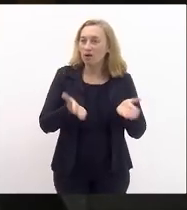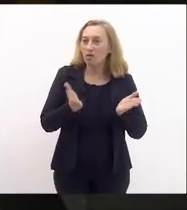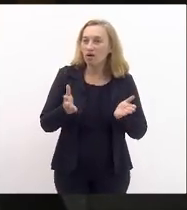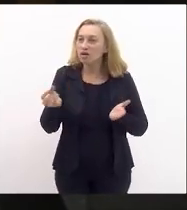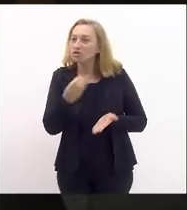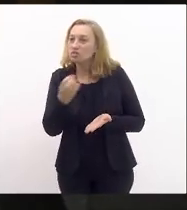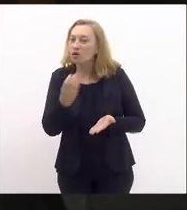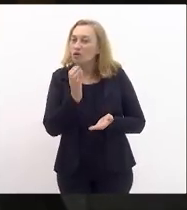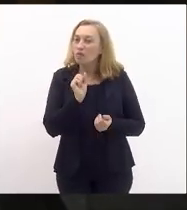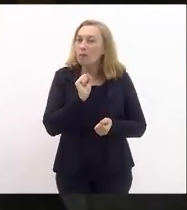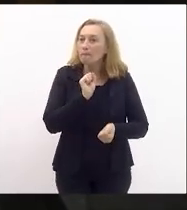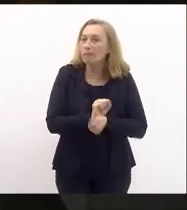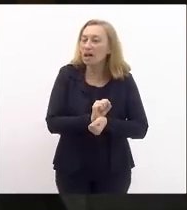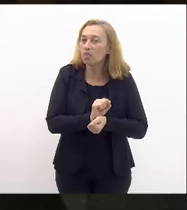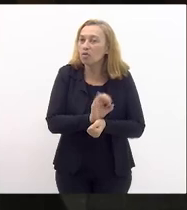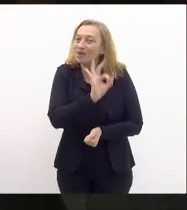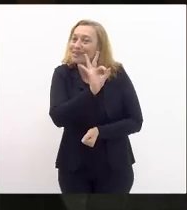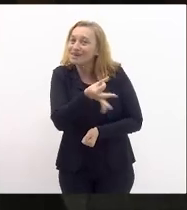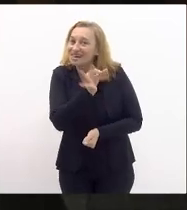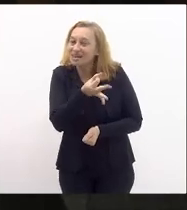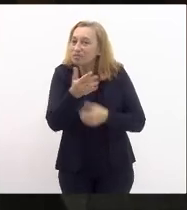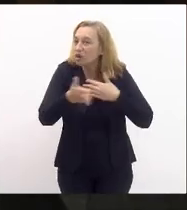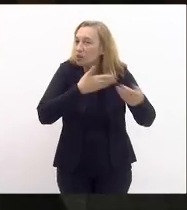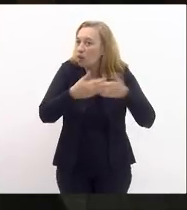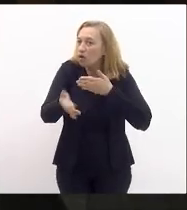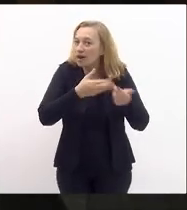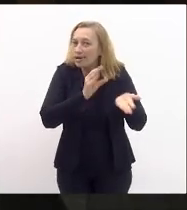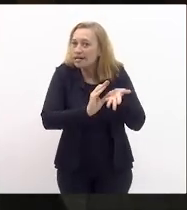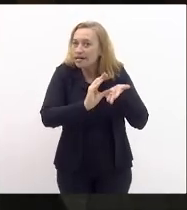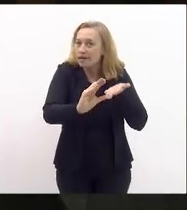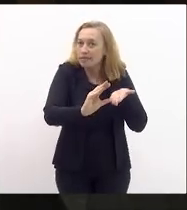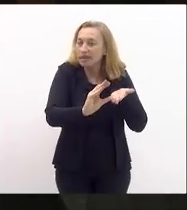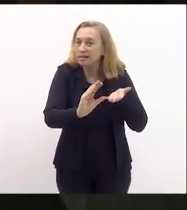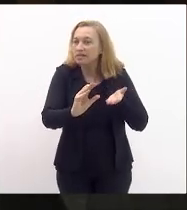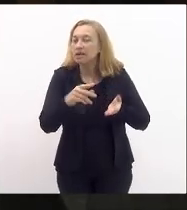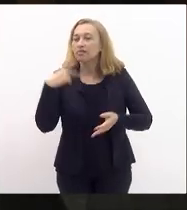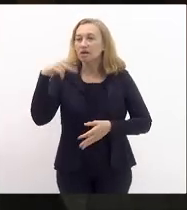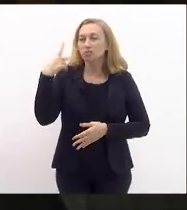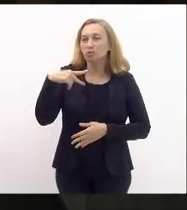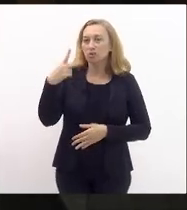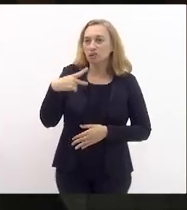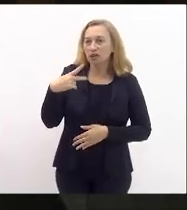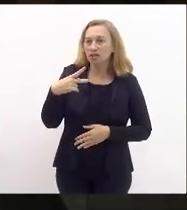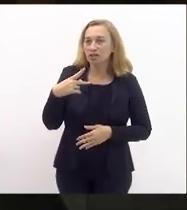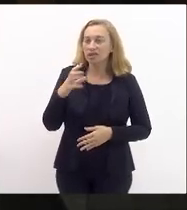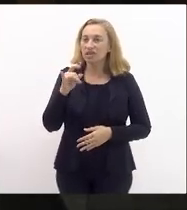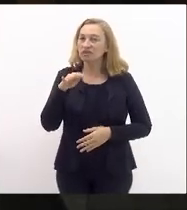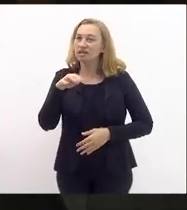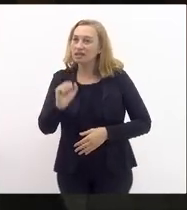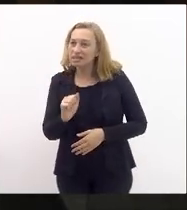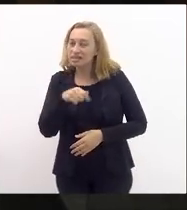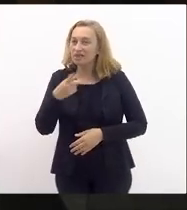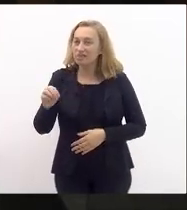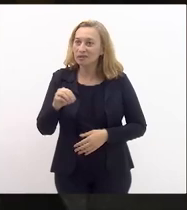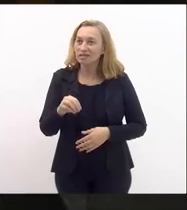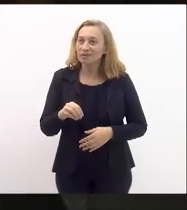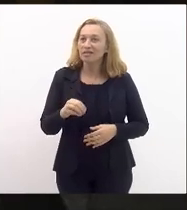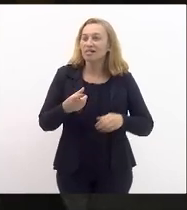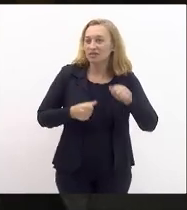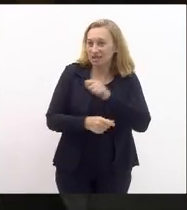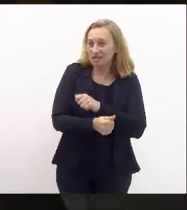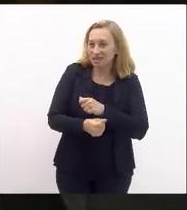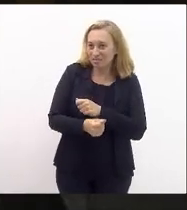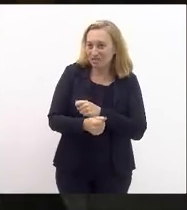ele suspendeu completamente qualquer repasse para as políticas de desinstitucionalização, como, por exemplo, o financiamento